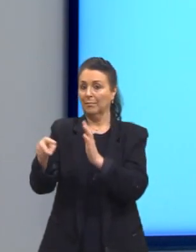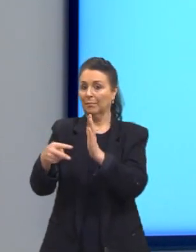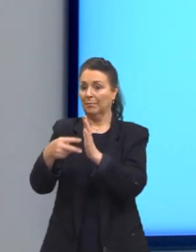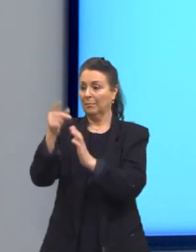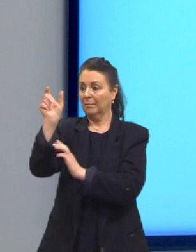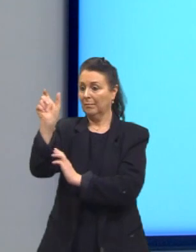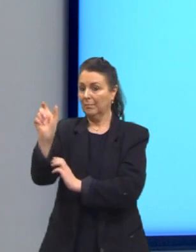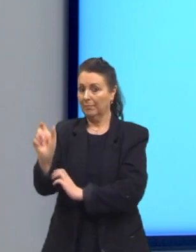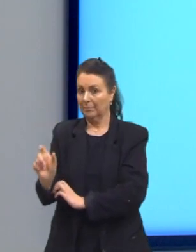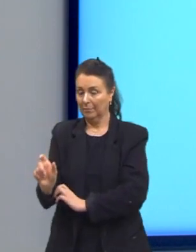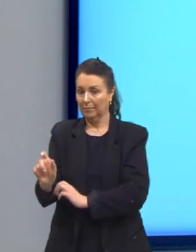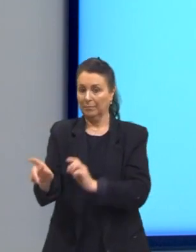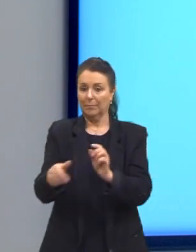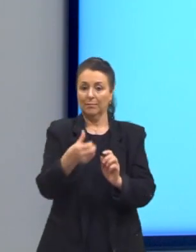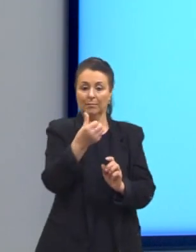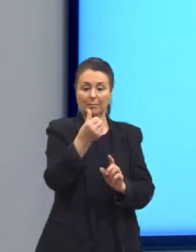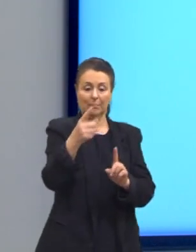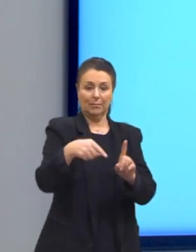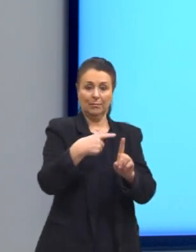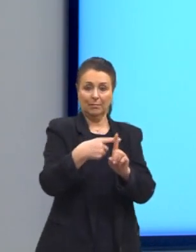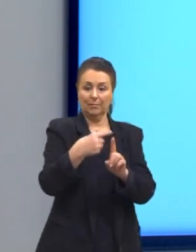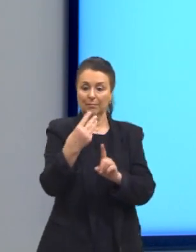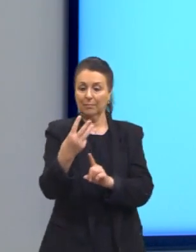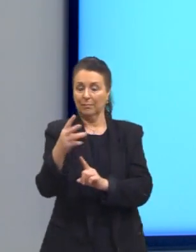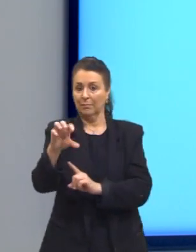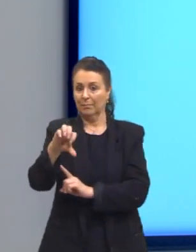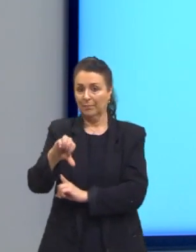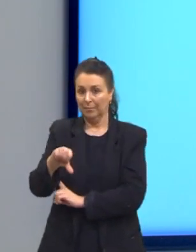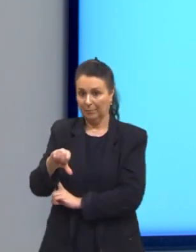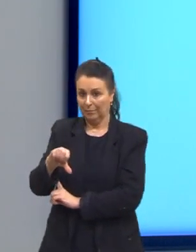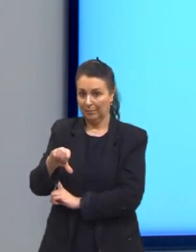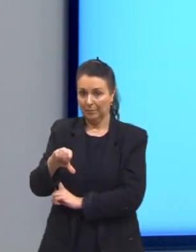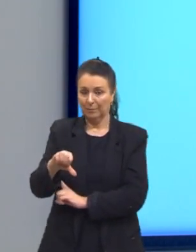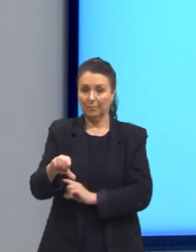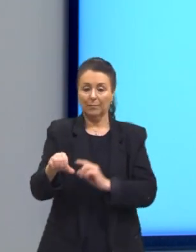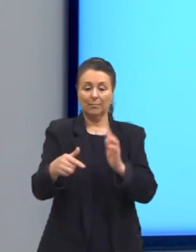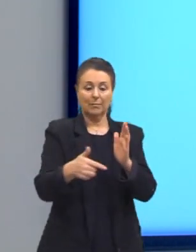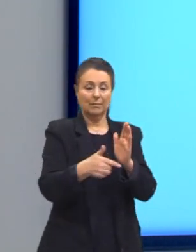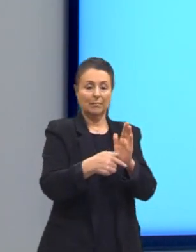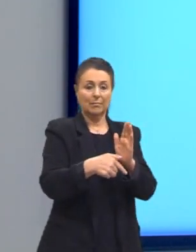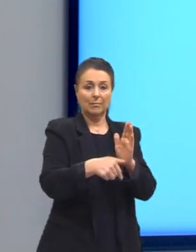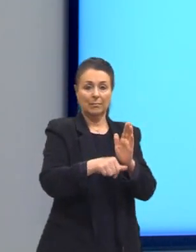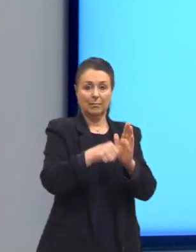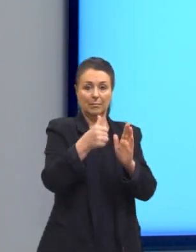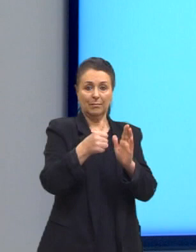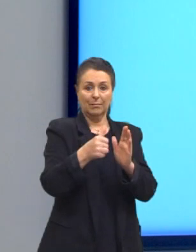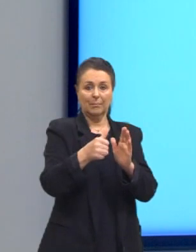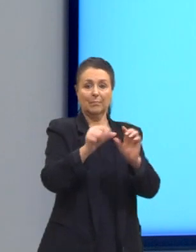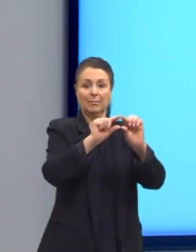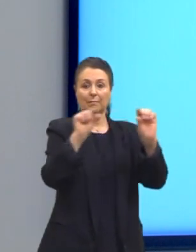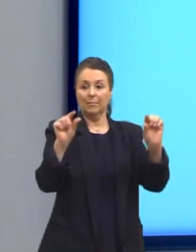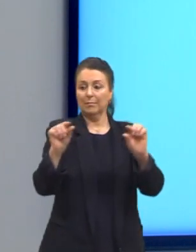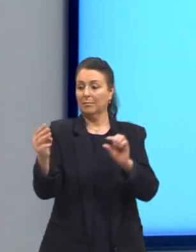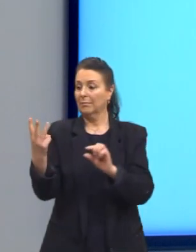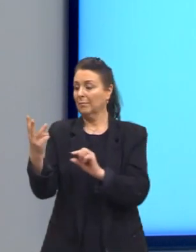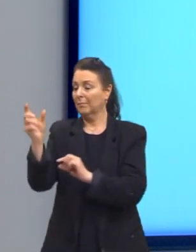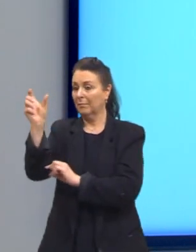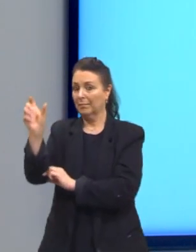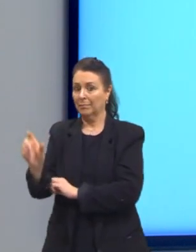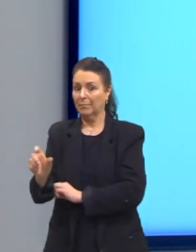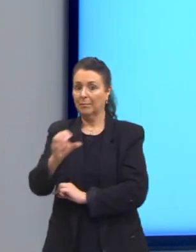+ 3 = 9 e na terceira na primeira linha terceira coluna 0 +